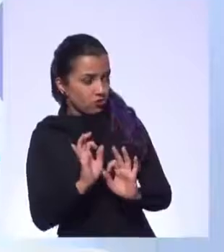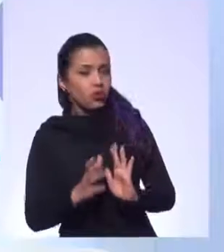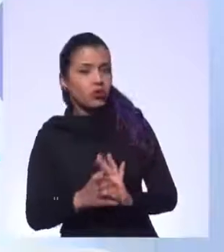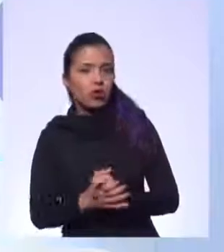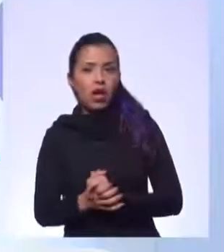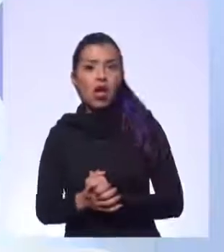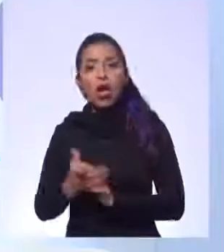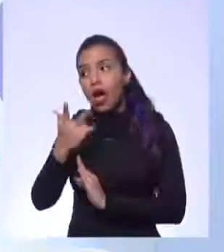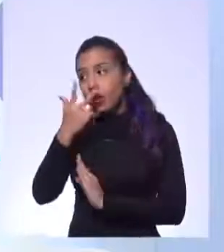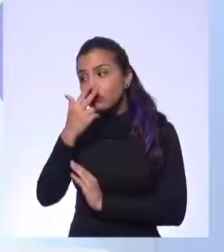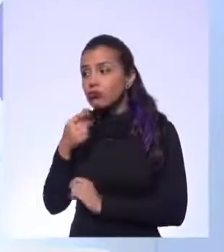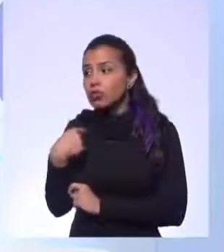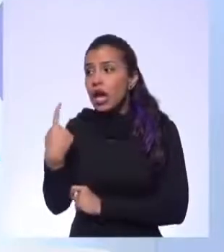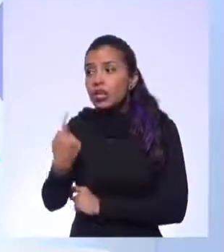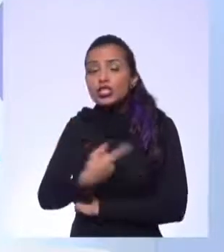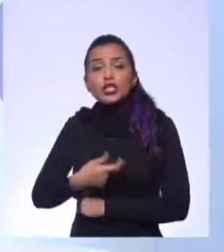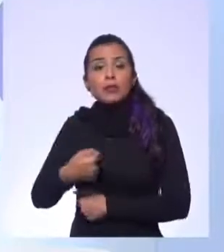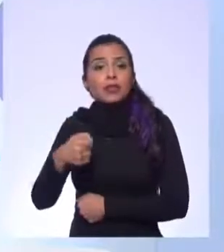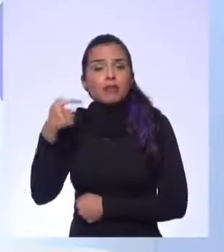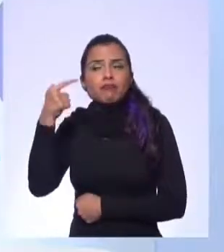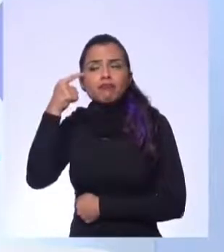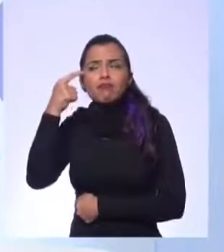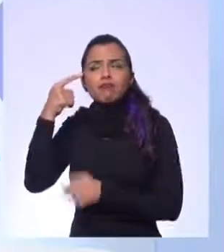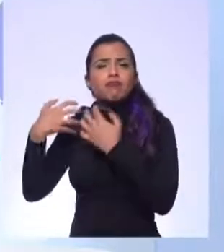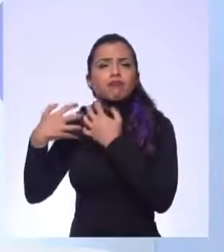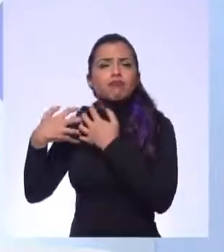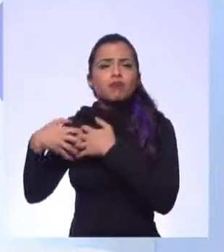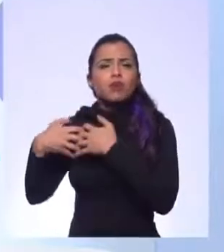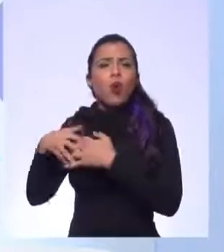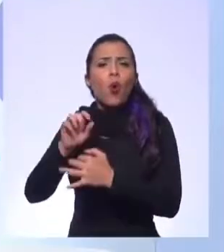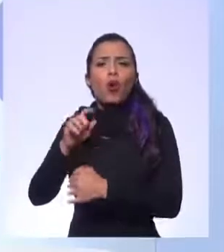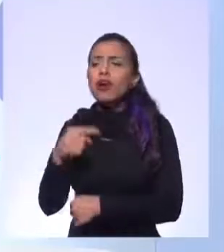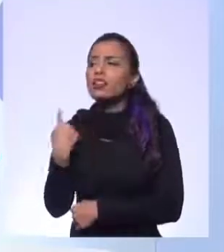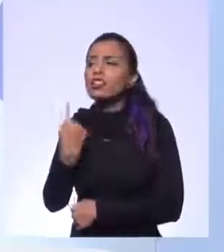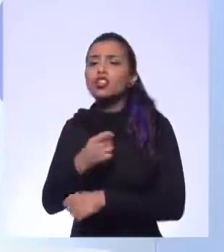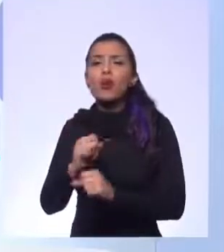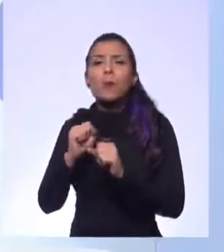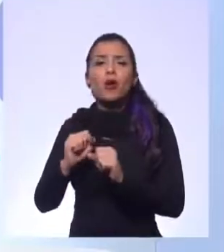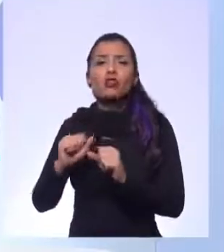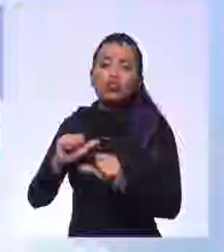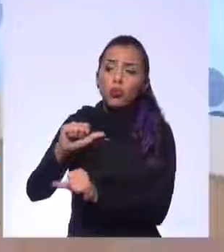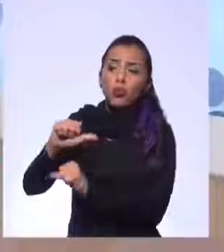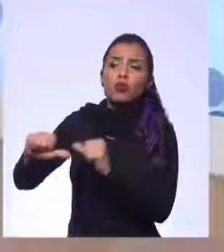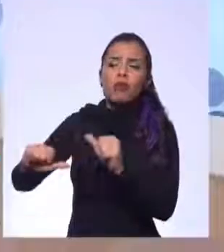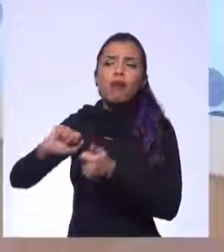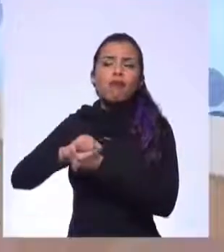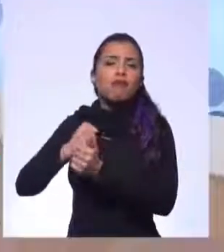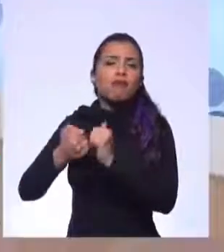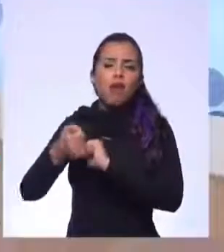que a gente tem que pensar um pouquinho o que a gente também pode mudar um pouquinho lá como aluno, né? Que a gente sempre